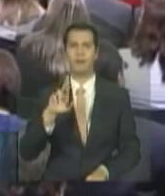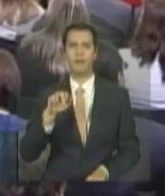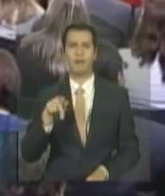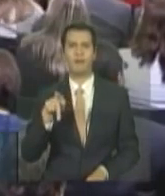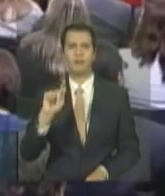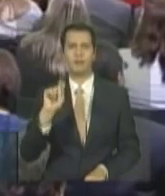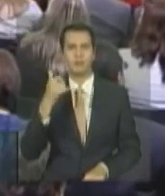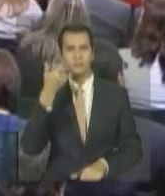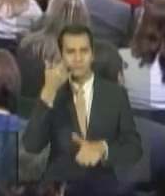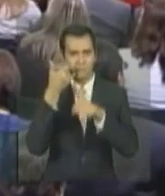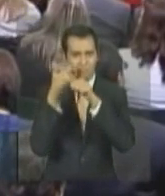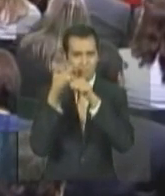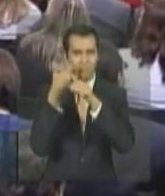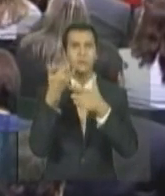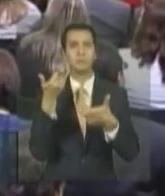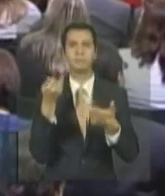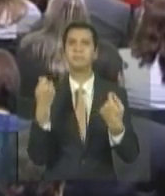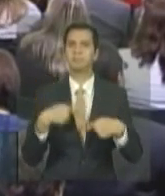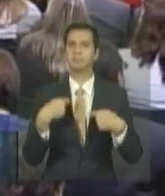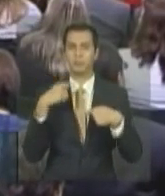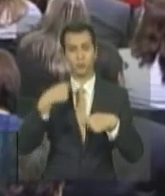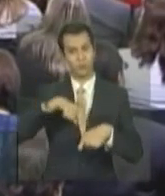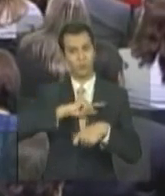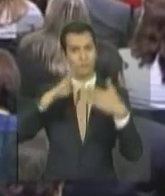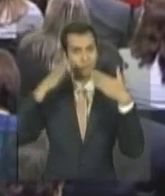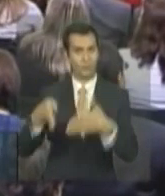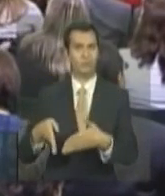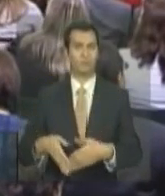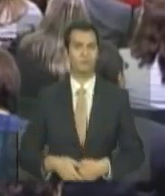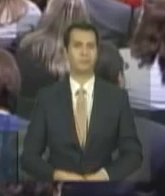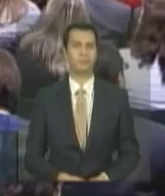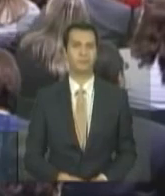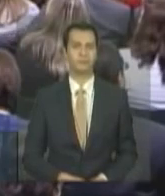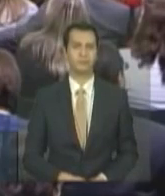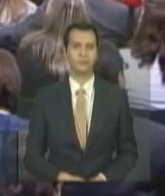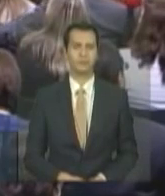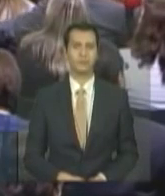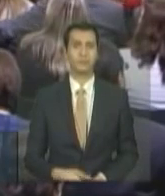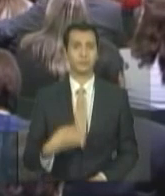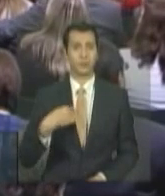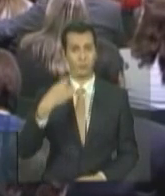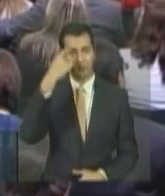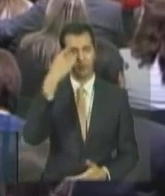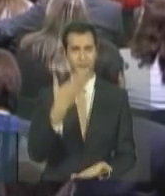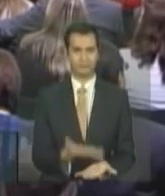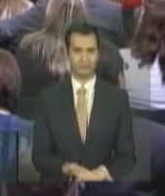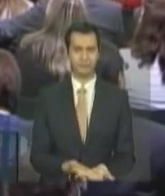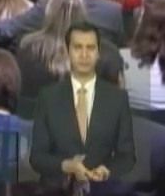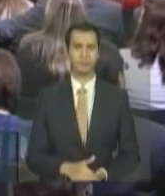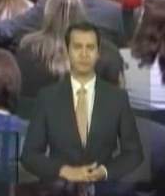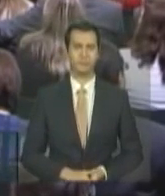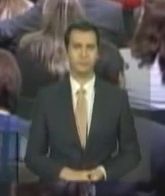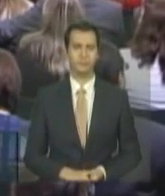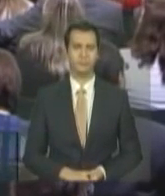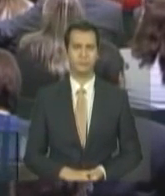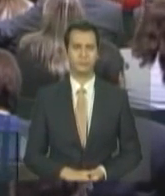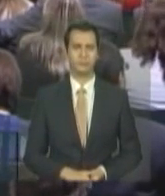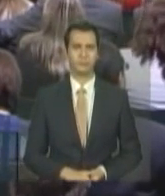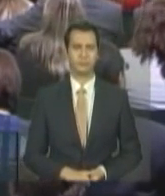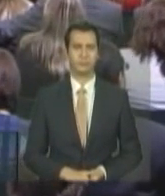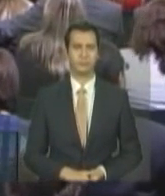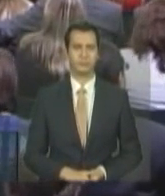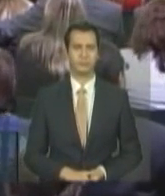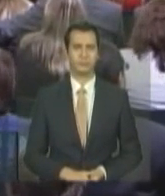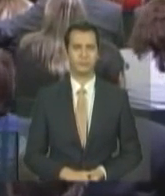focais deste enfrentamento. Eu acredito que No caso